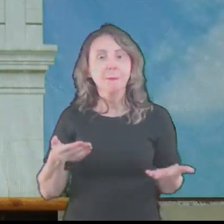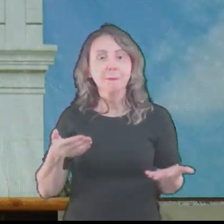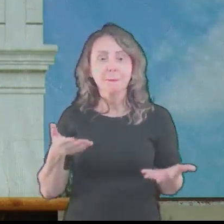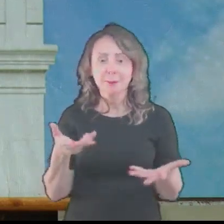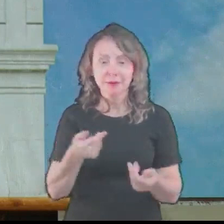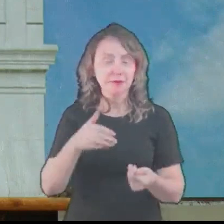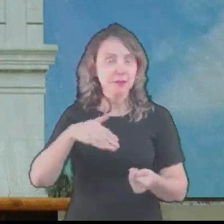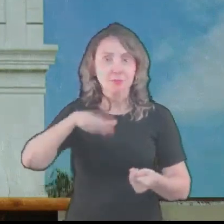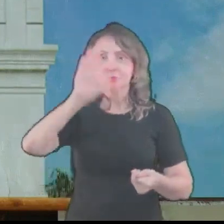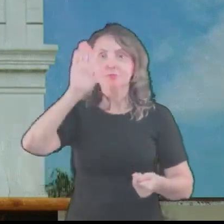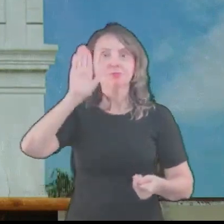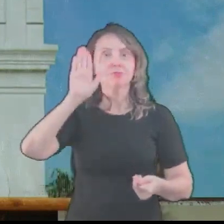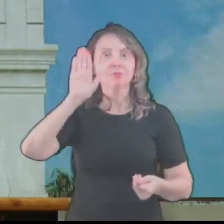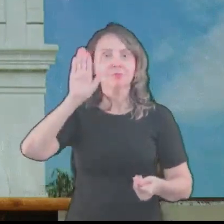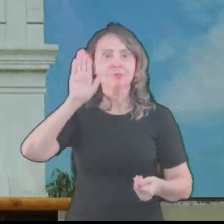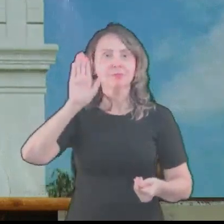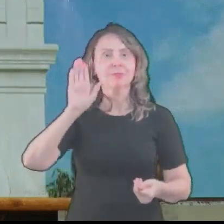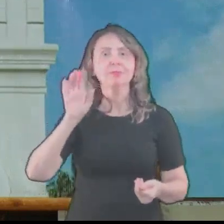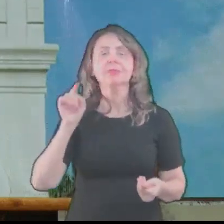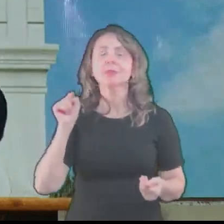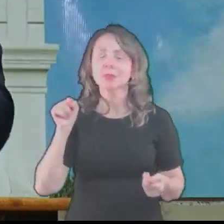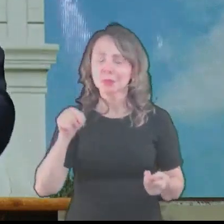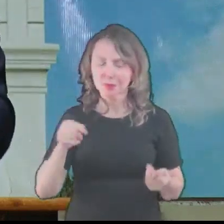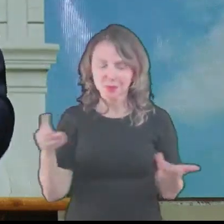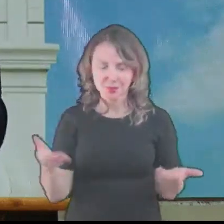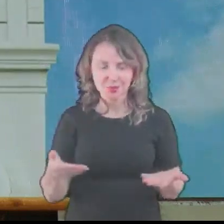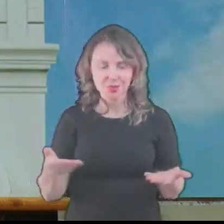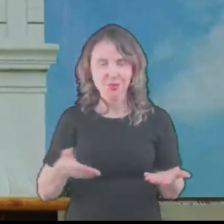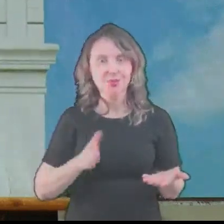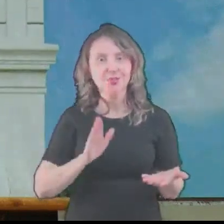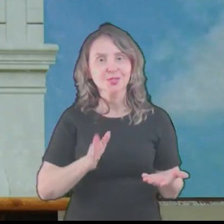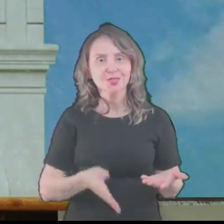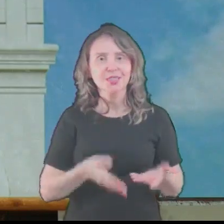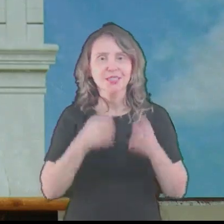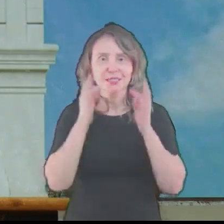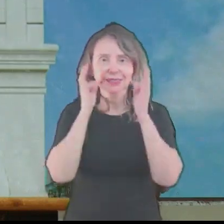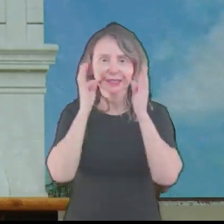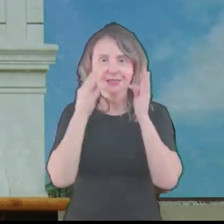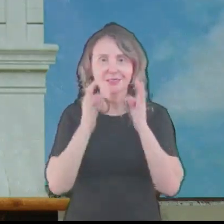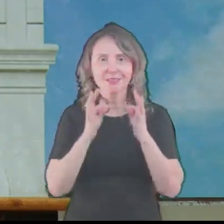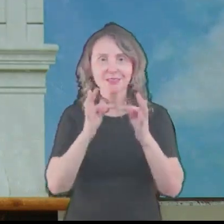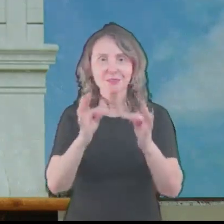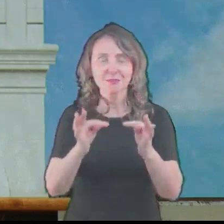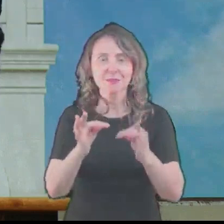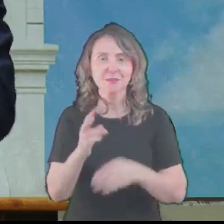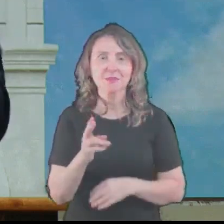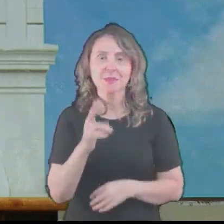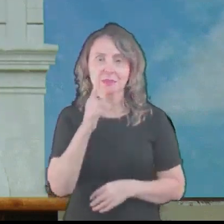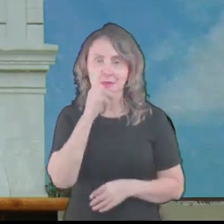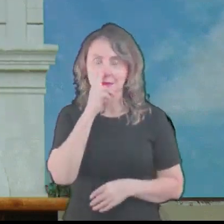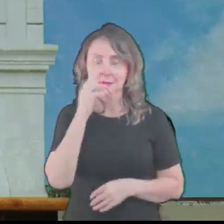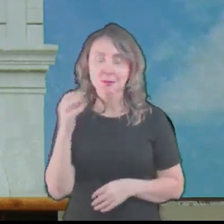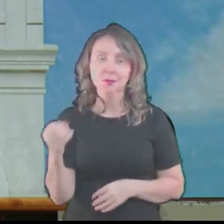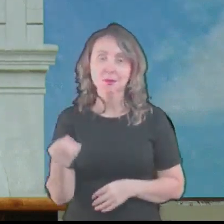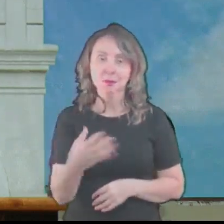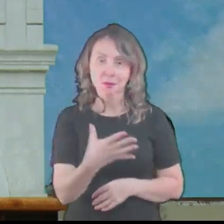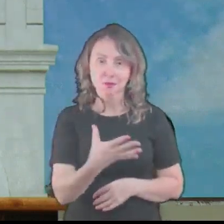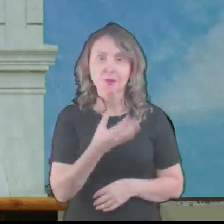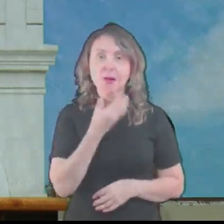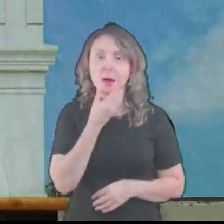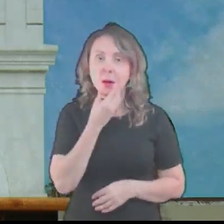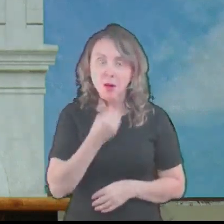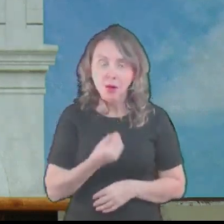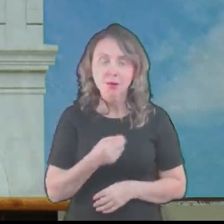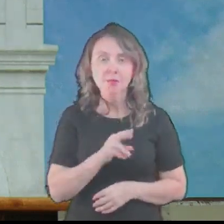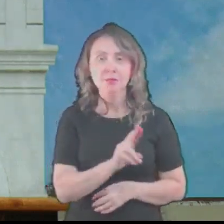já ouvimos aqui nesta noite é um testemunho de um novo convertido Lopes, que fez